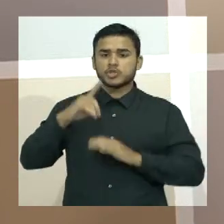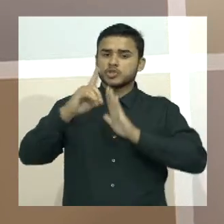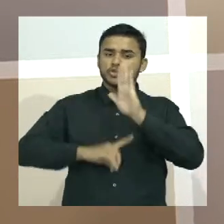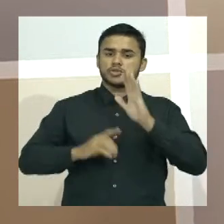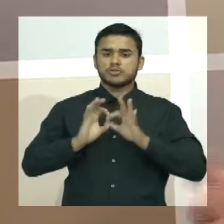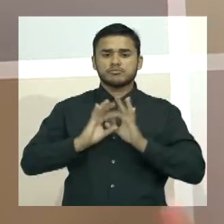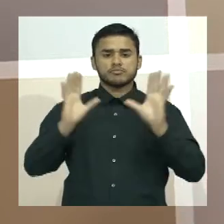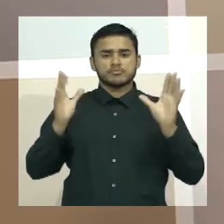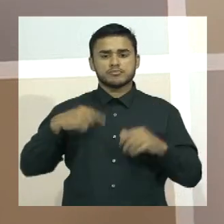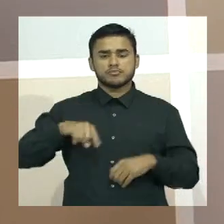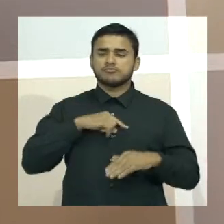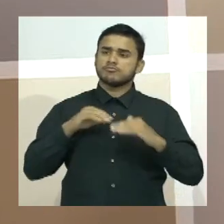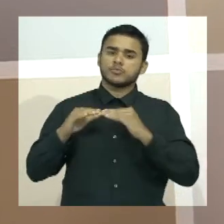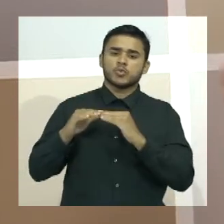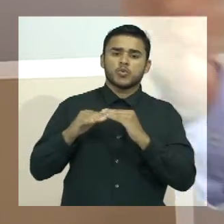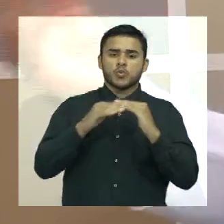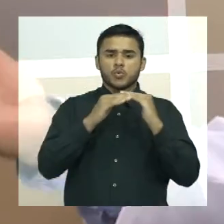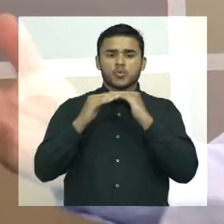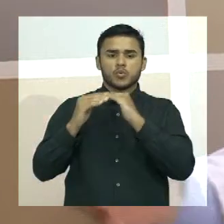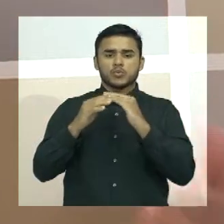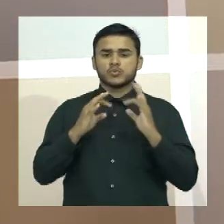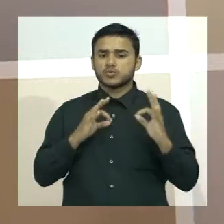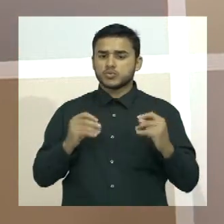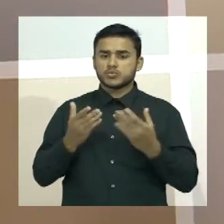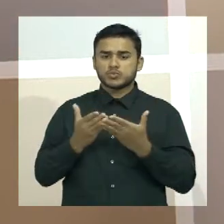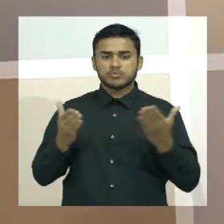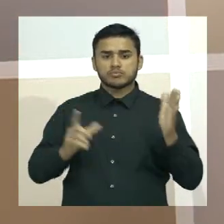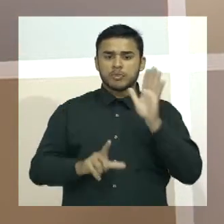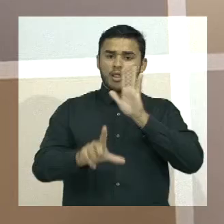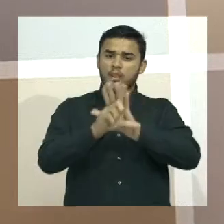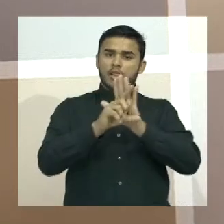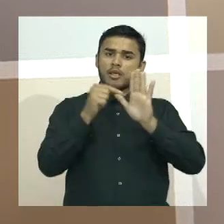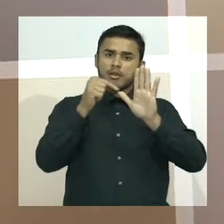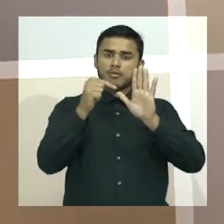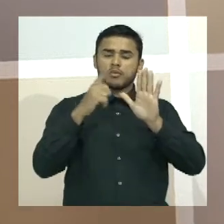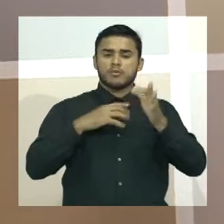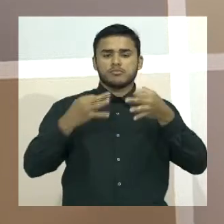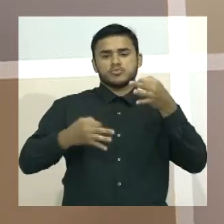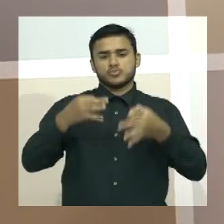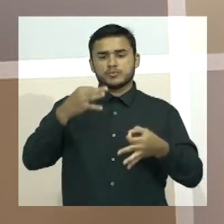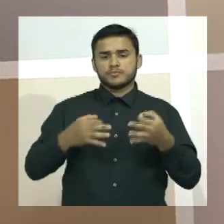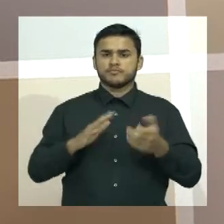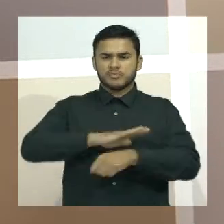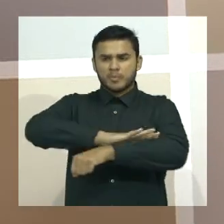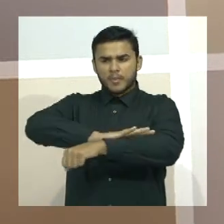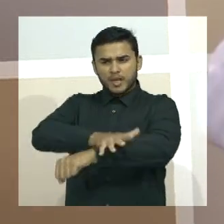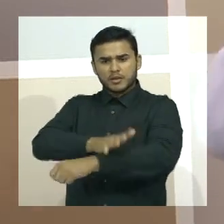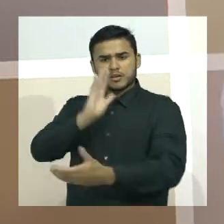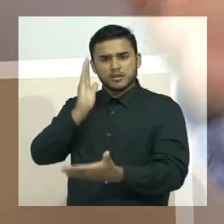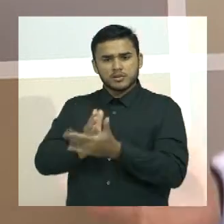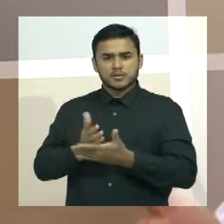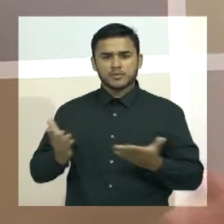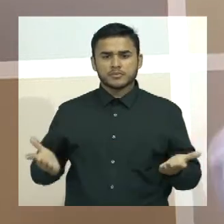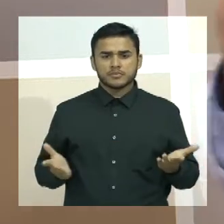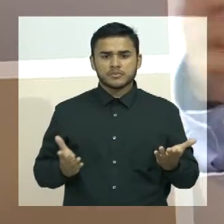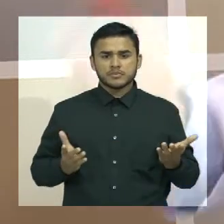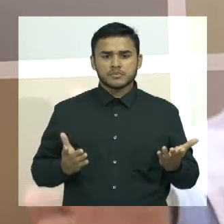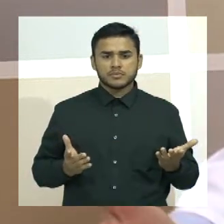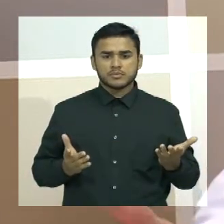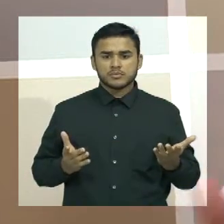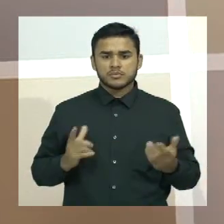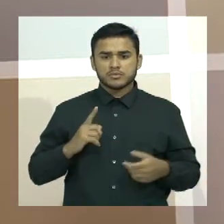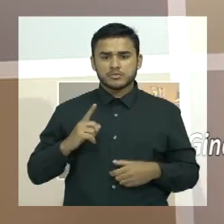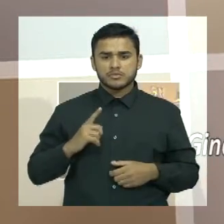liberdade, de igualdade, de todos serem iguais perante a lei, de acabar com o racismo, de acabar com o feminismo, o machismo, todos